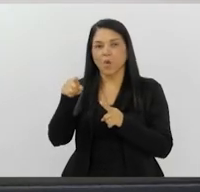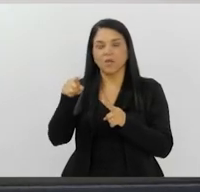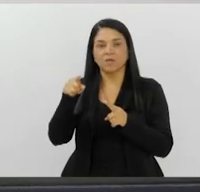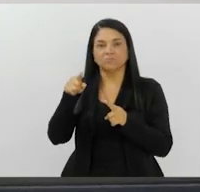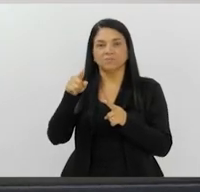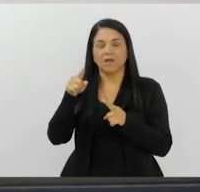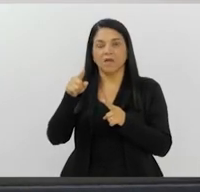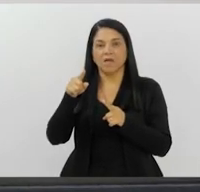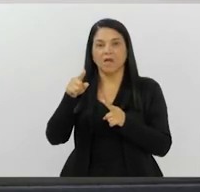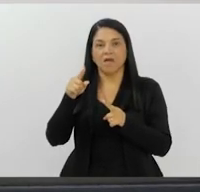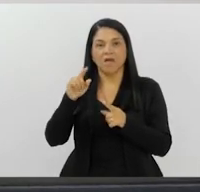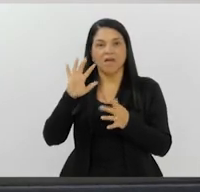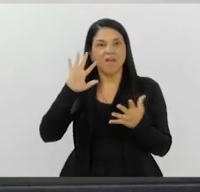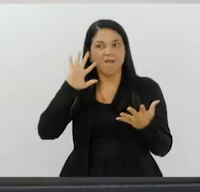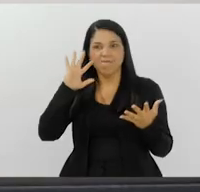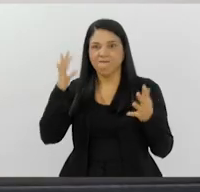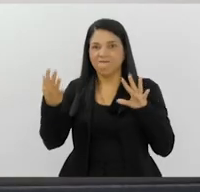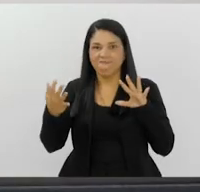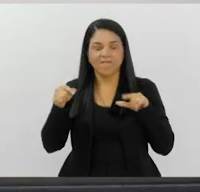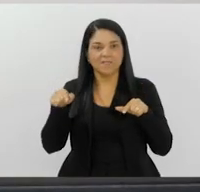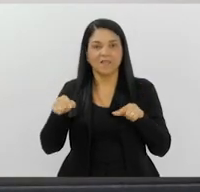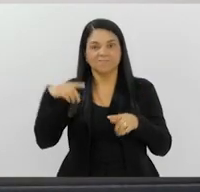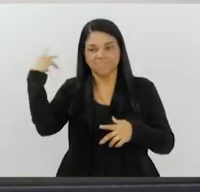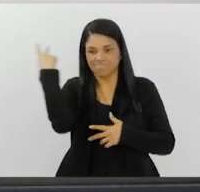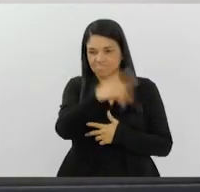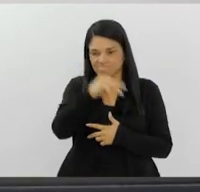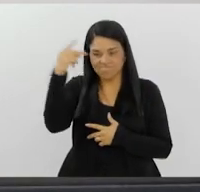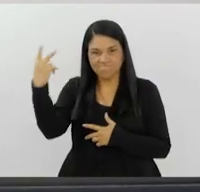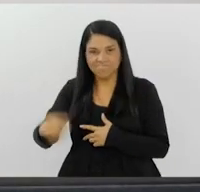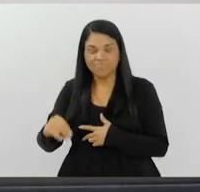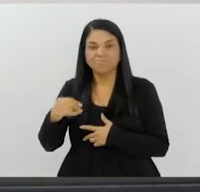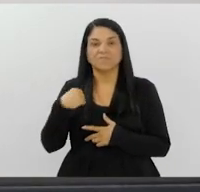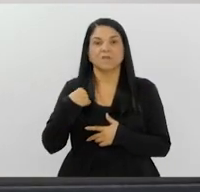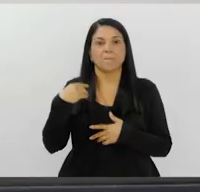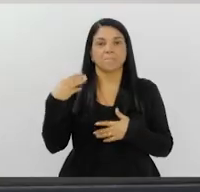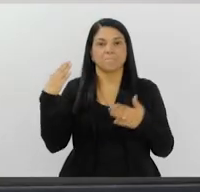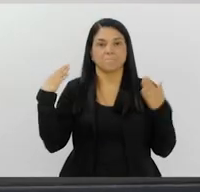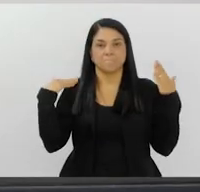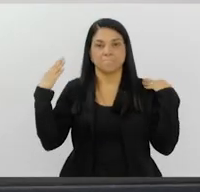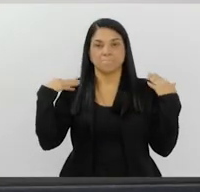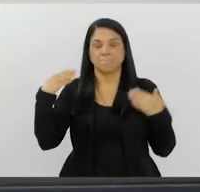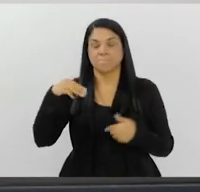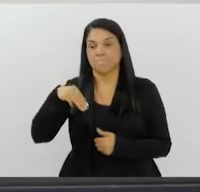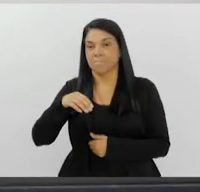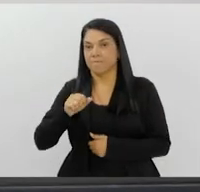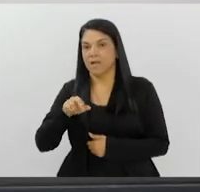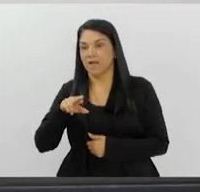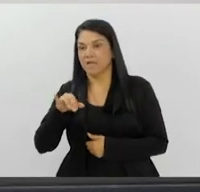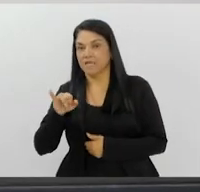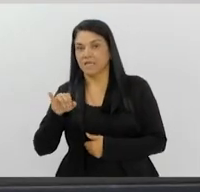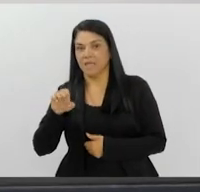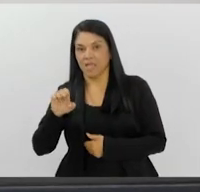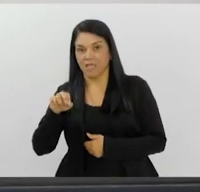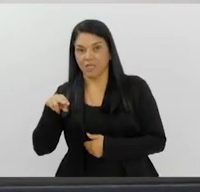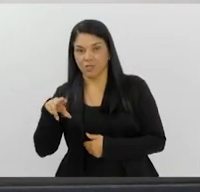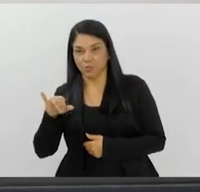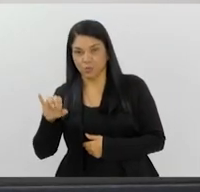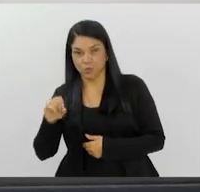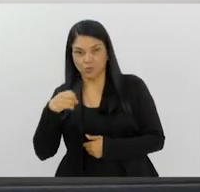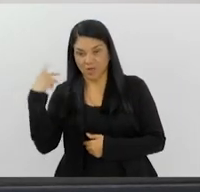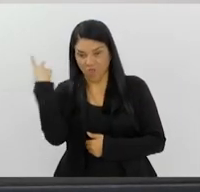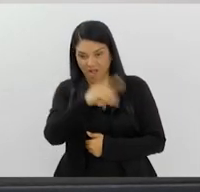Shibata os marinheiros negros eram açoitados e eu inclusive me indignei eu digo isso porque